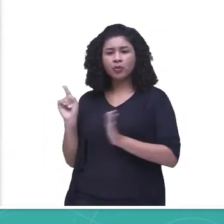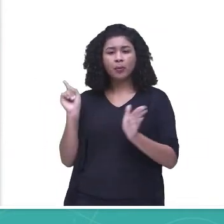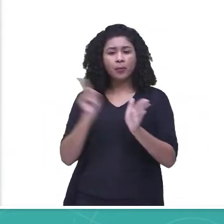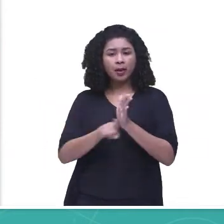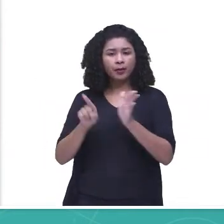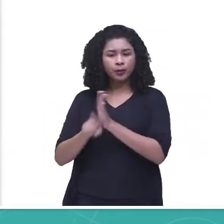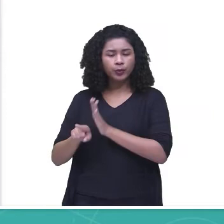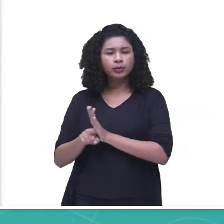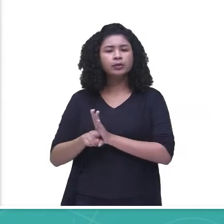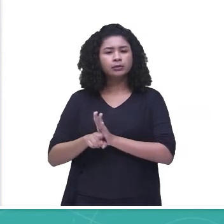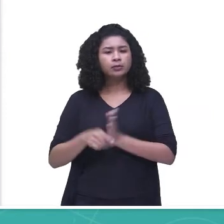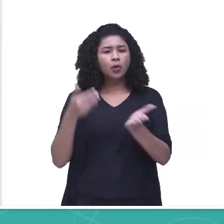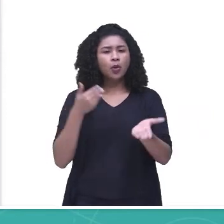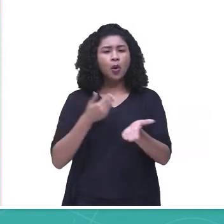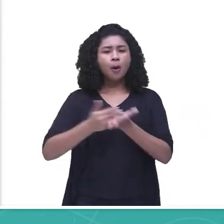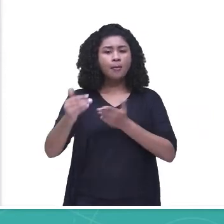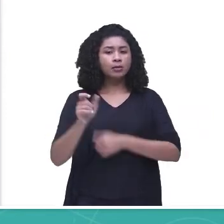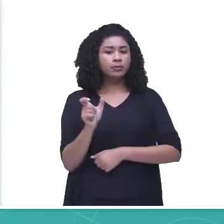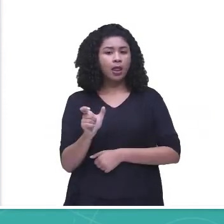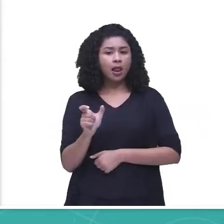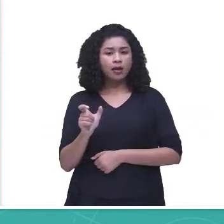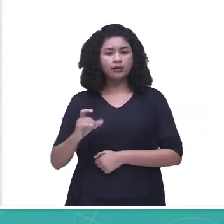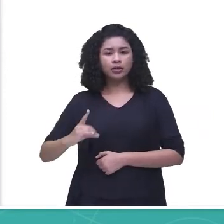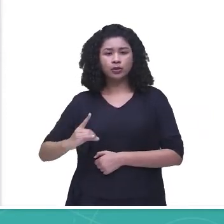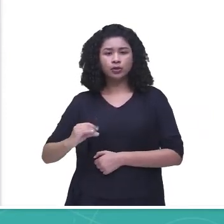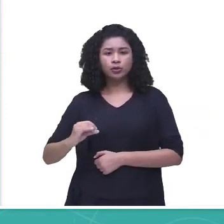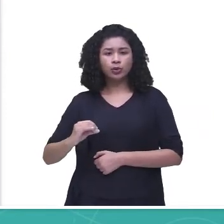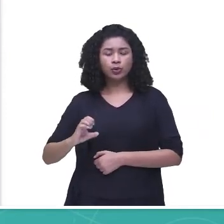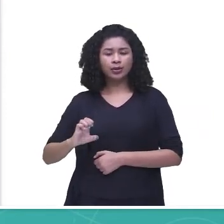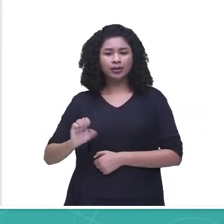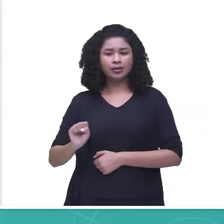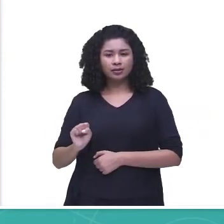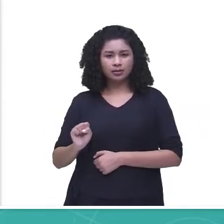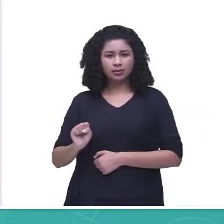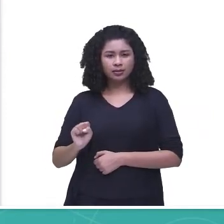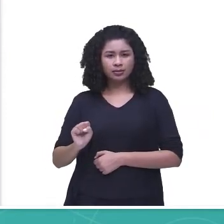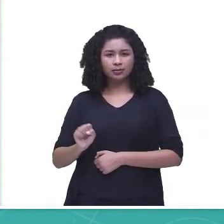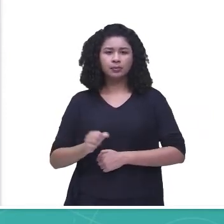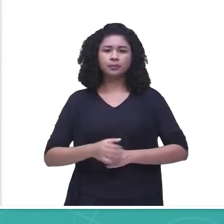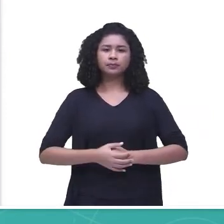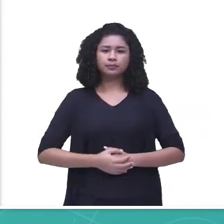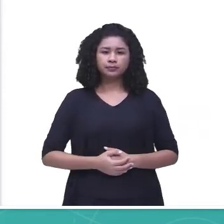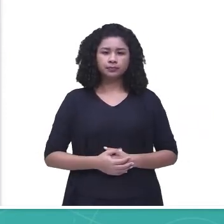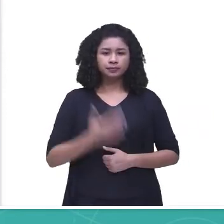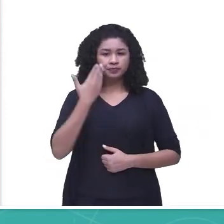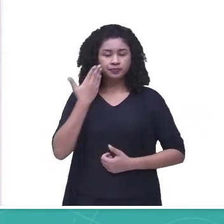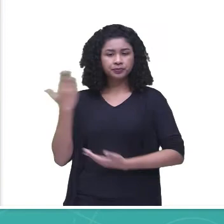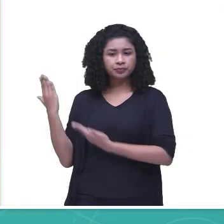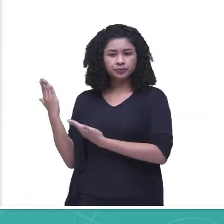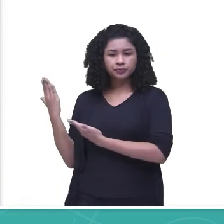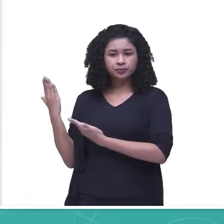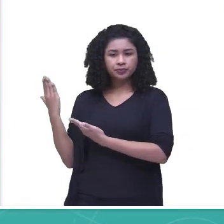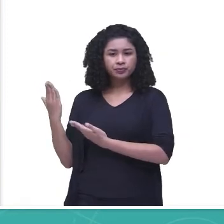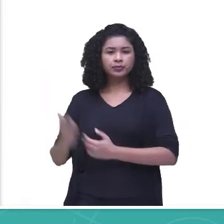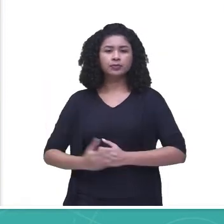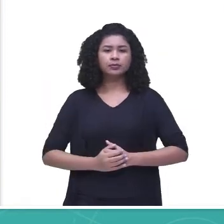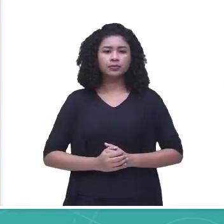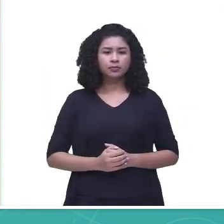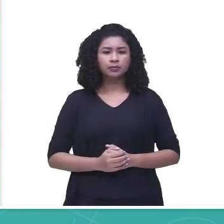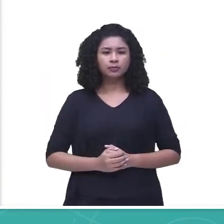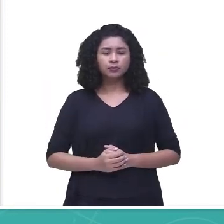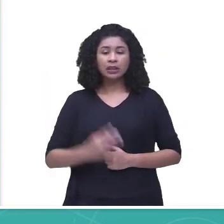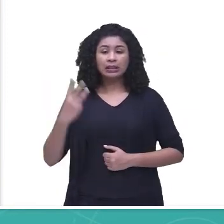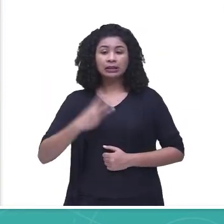sempre com o does. Olha só, estão vendo? Does she dance well? Olha só. Terceira pessoa